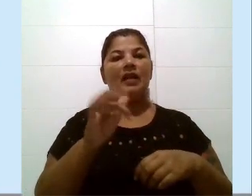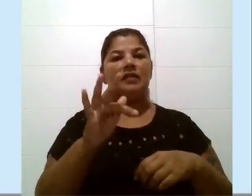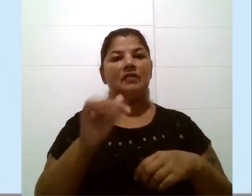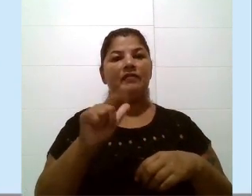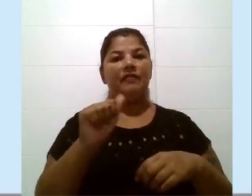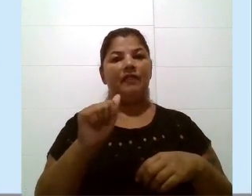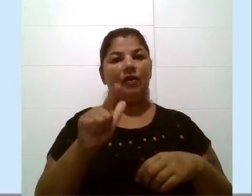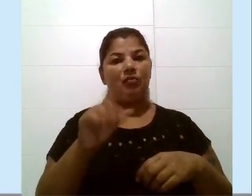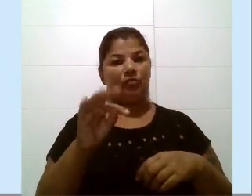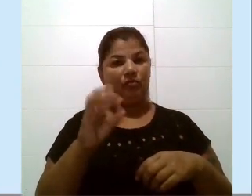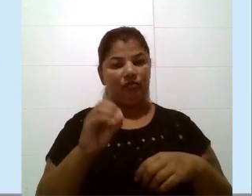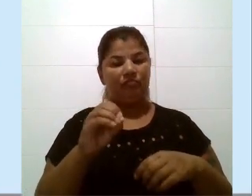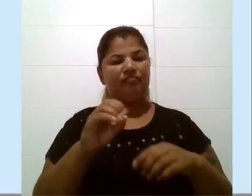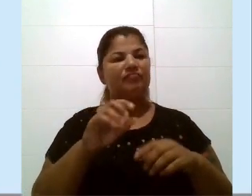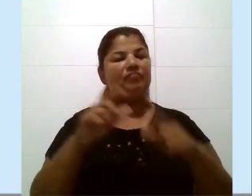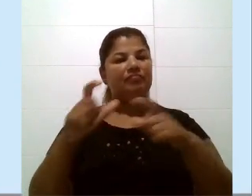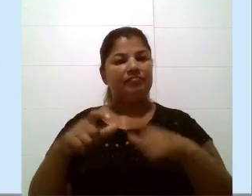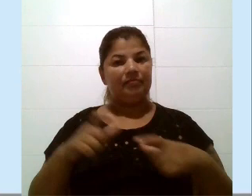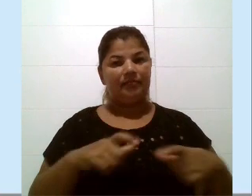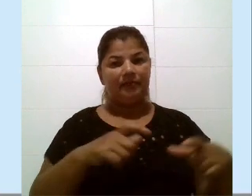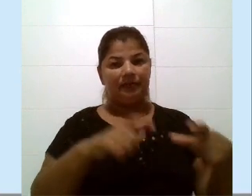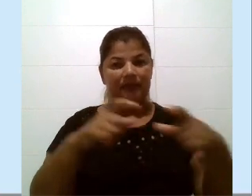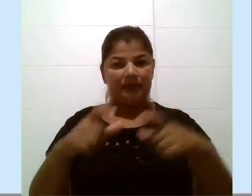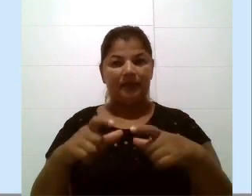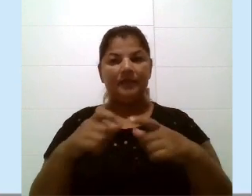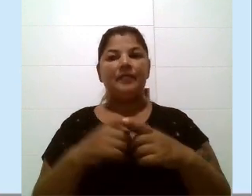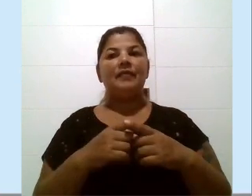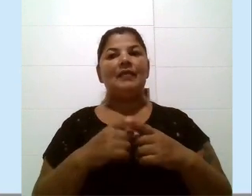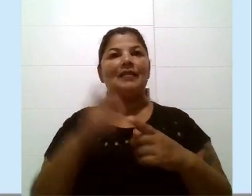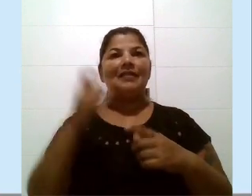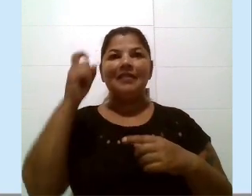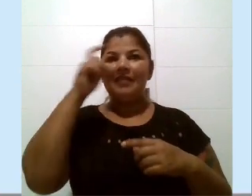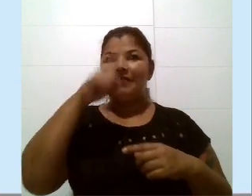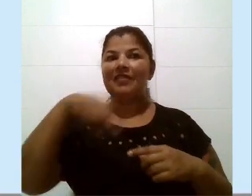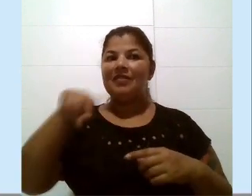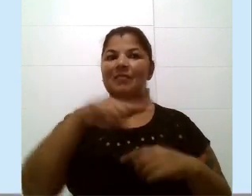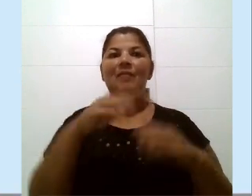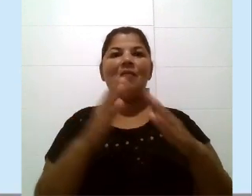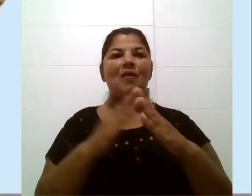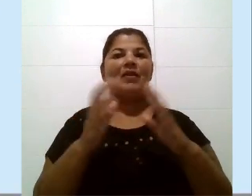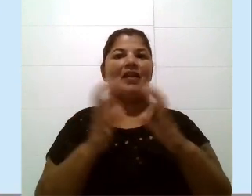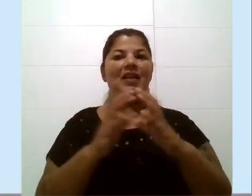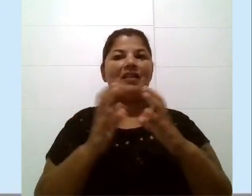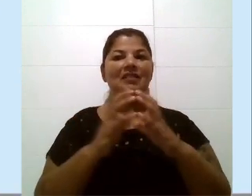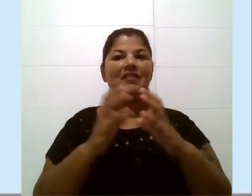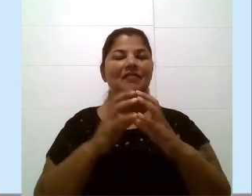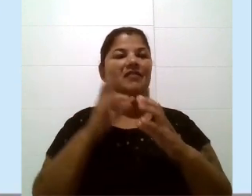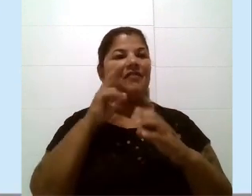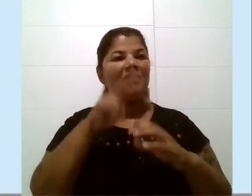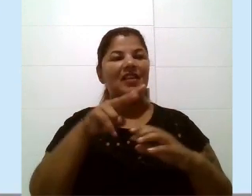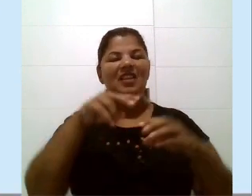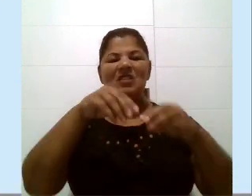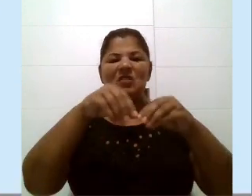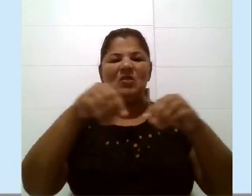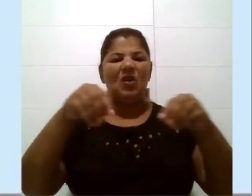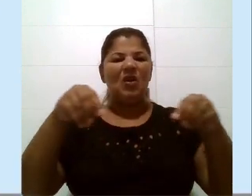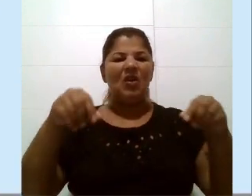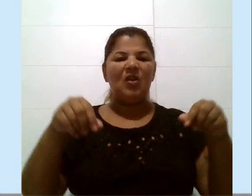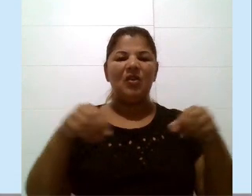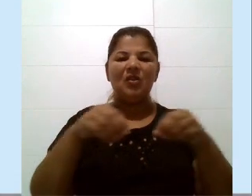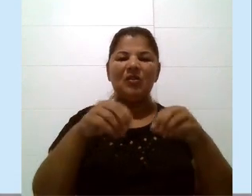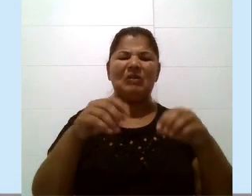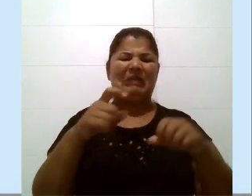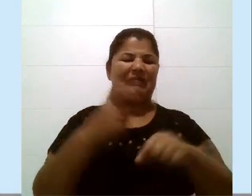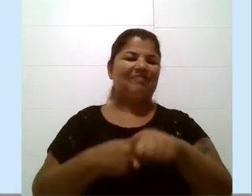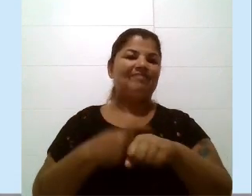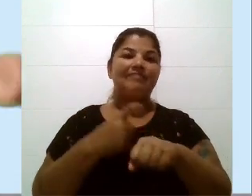solo recifense, ok? É muito difícil você que mora em Recife ver um solo descoberto aí, sem estar coberto por